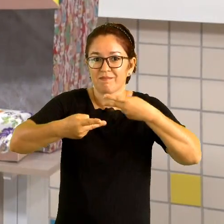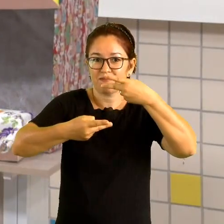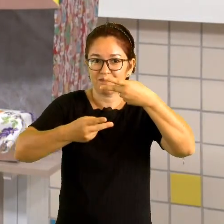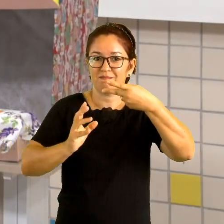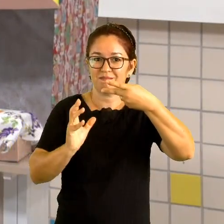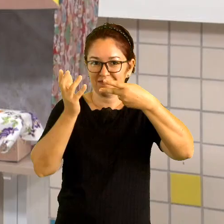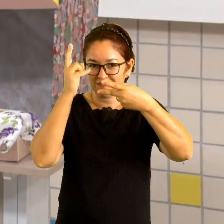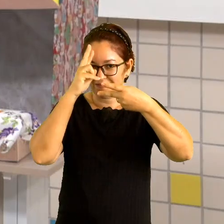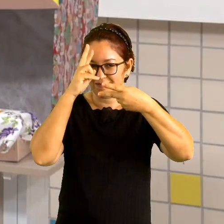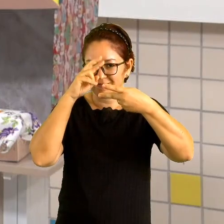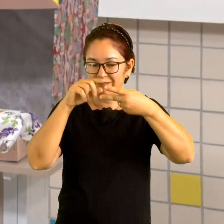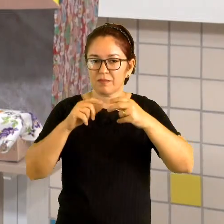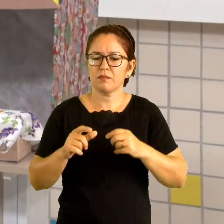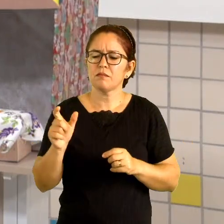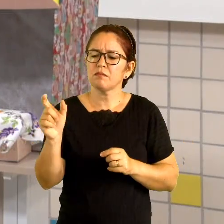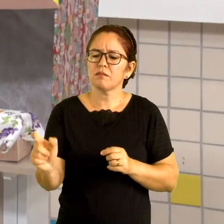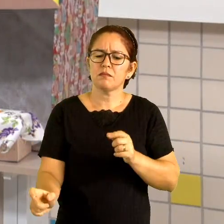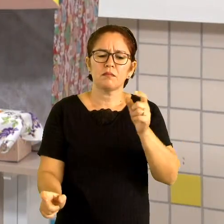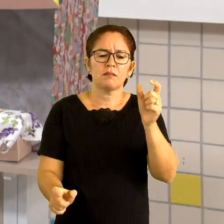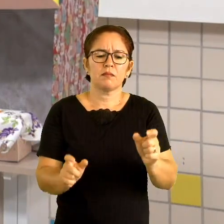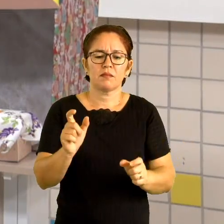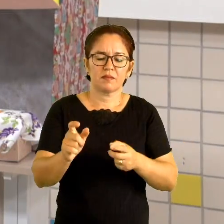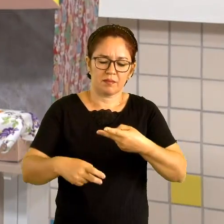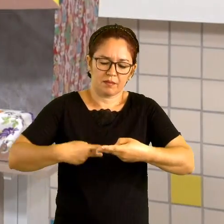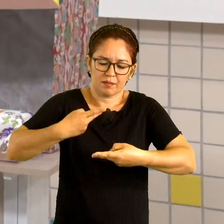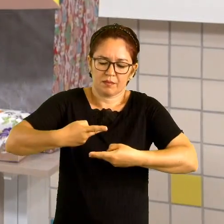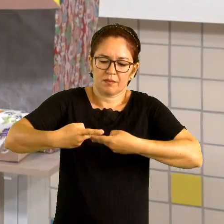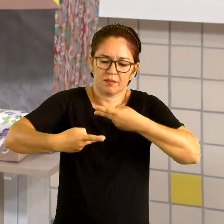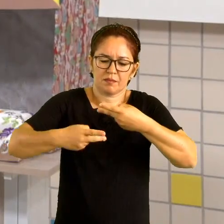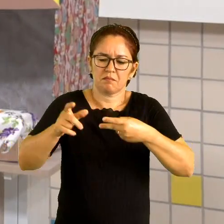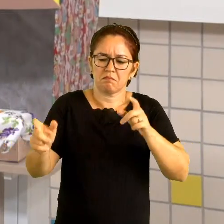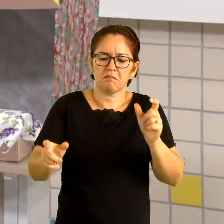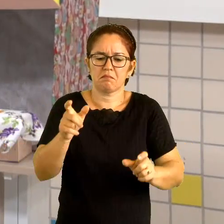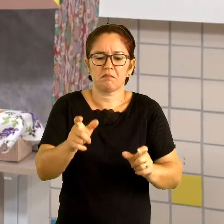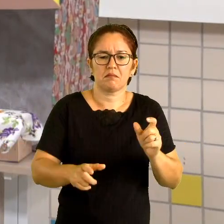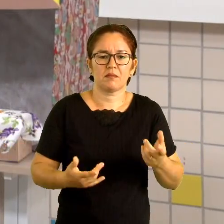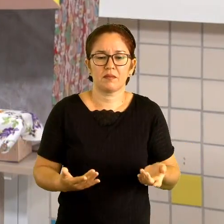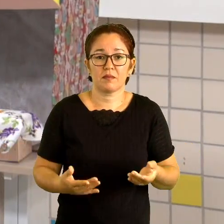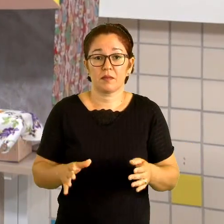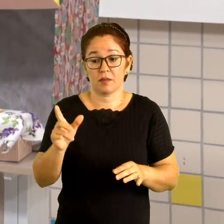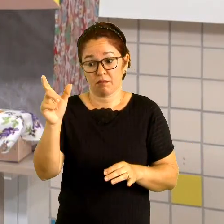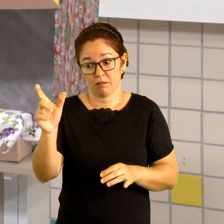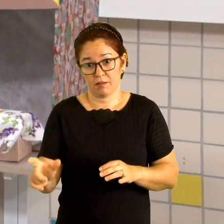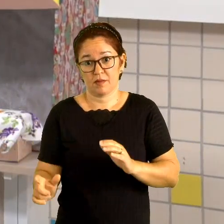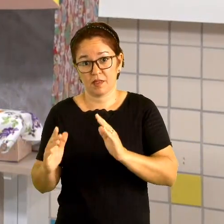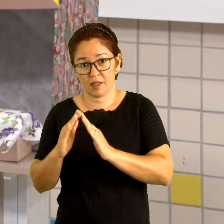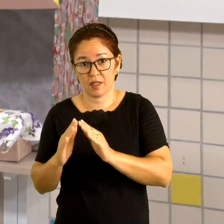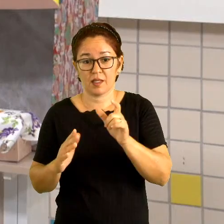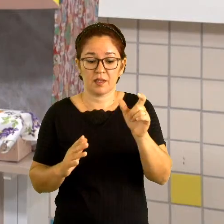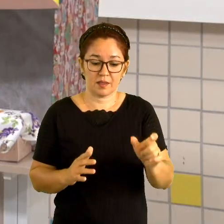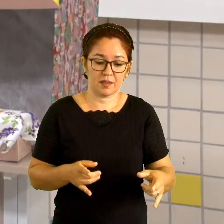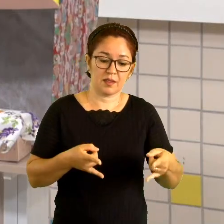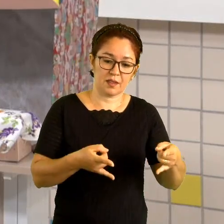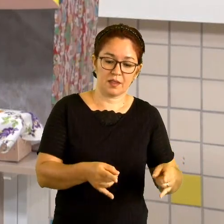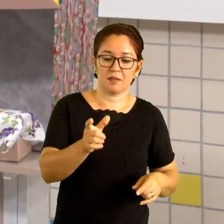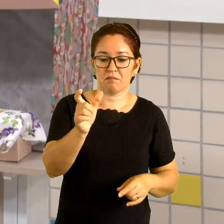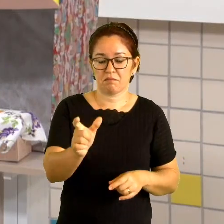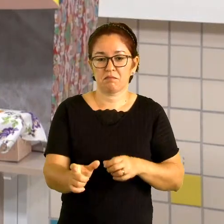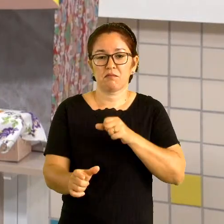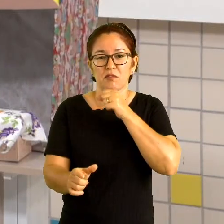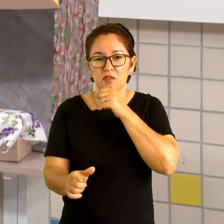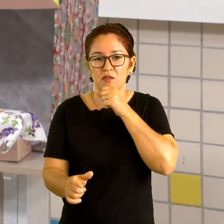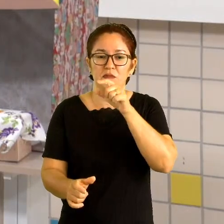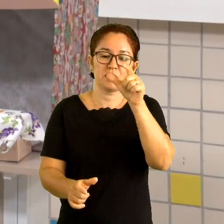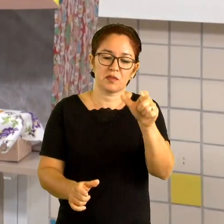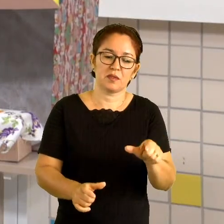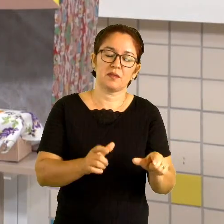são os personagens? Vamos lembrar? Começa com a casa, depois a cama, a avó, o